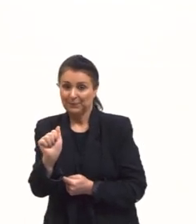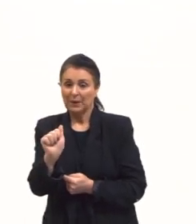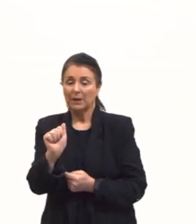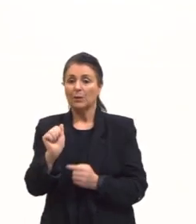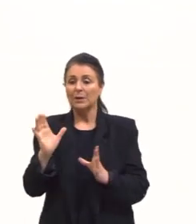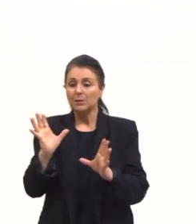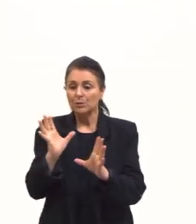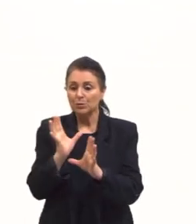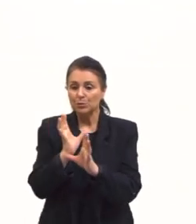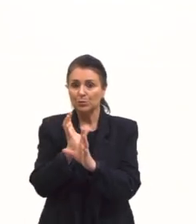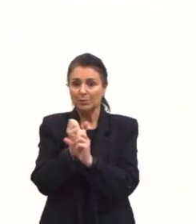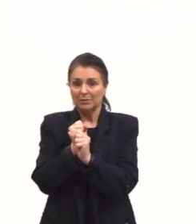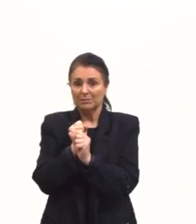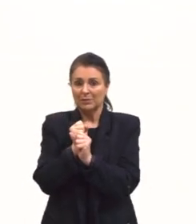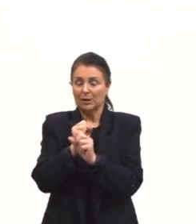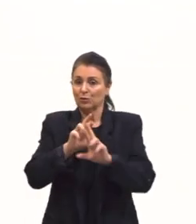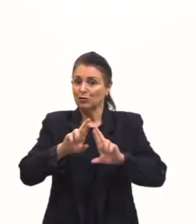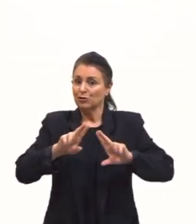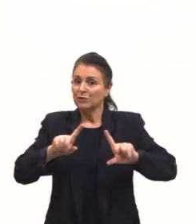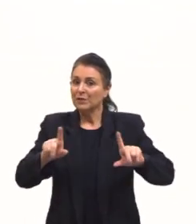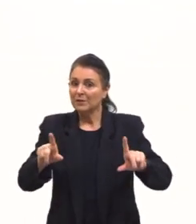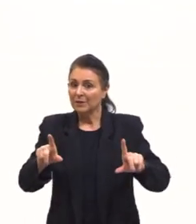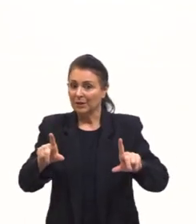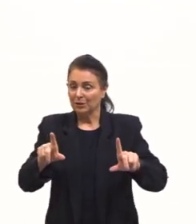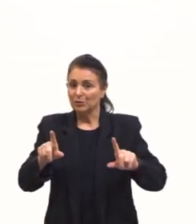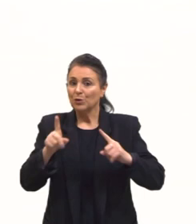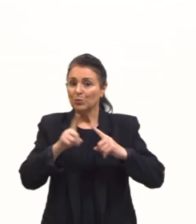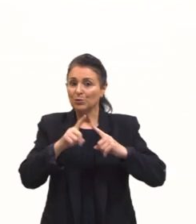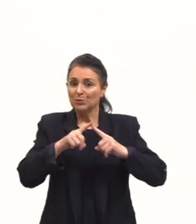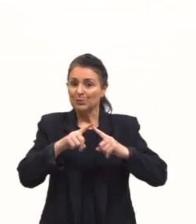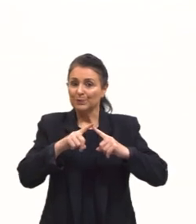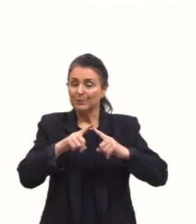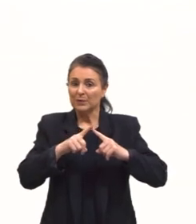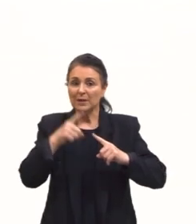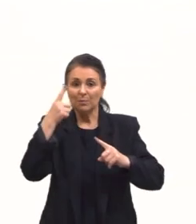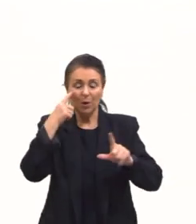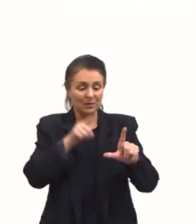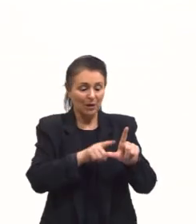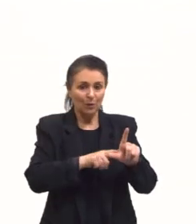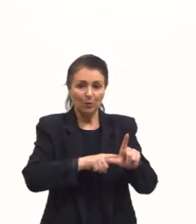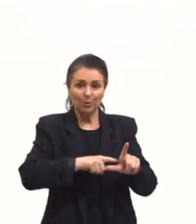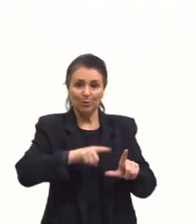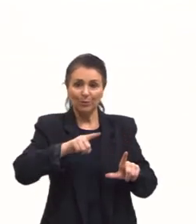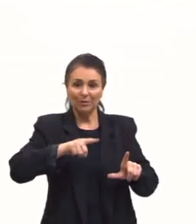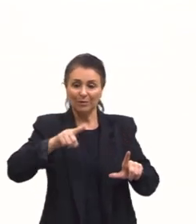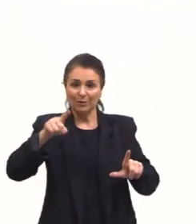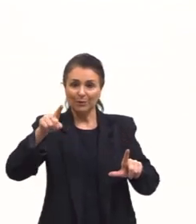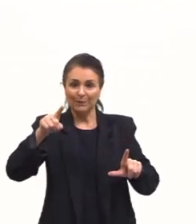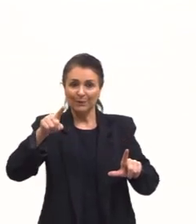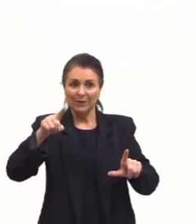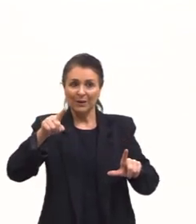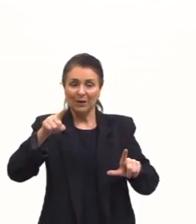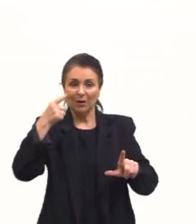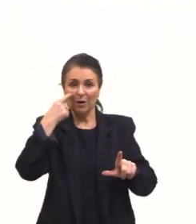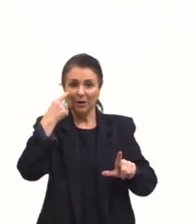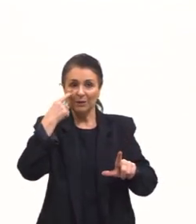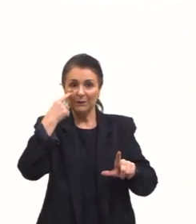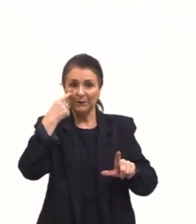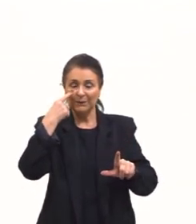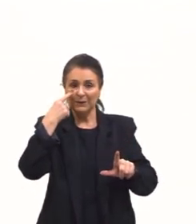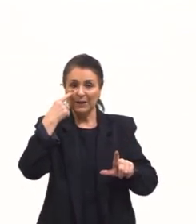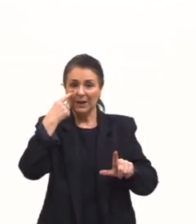ela ia se somando numa projeção aritmética E aí mostra exatamente nesse gráfico ó vamos colocar aqui essa parte